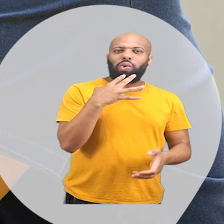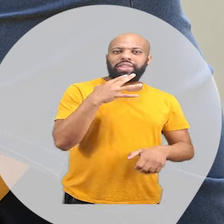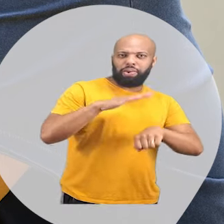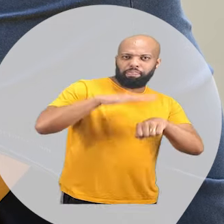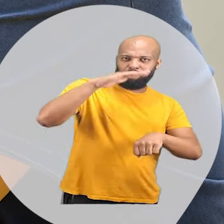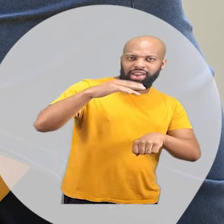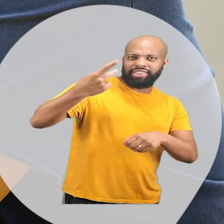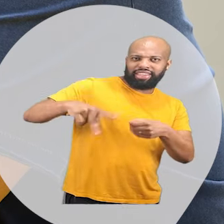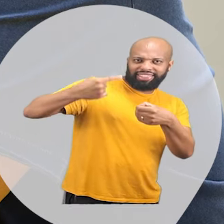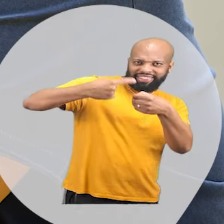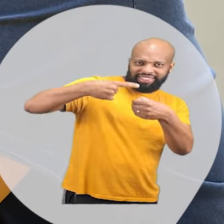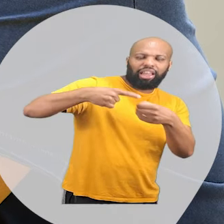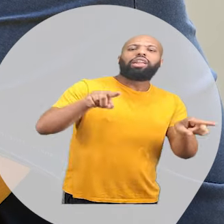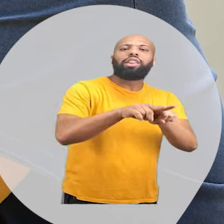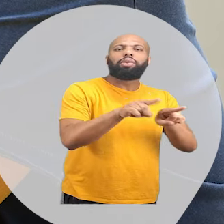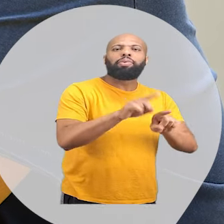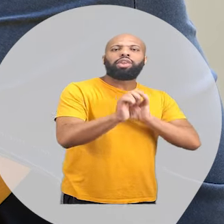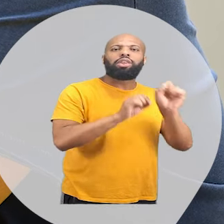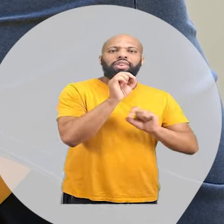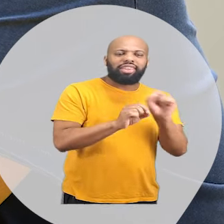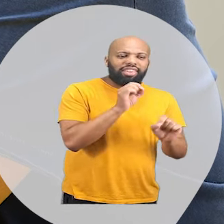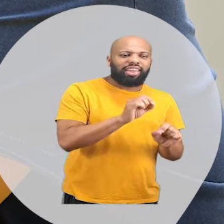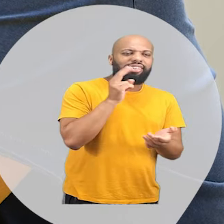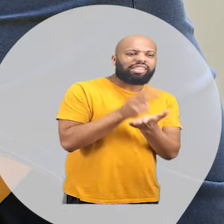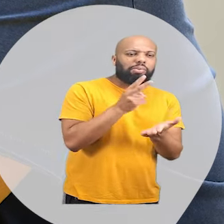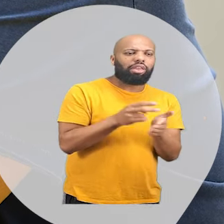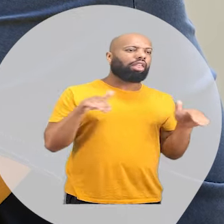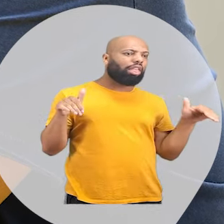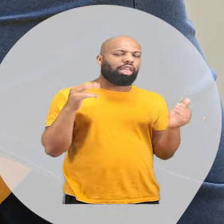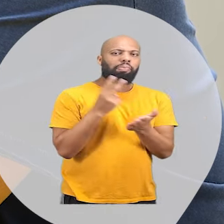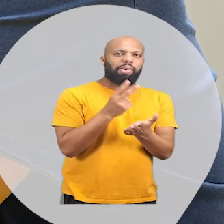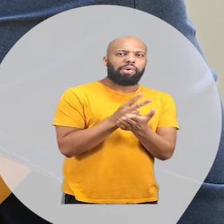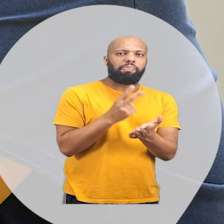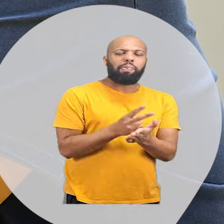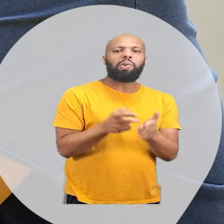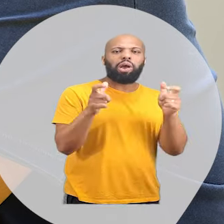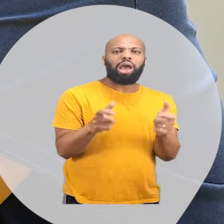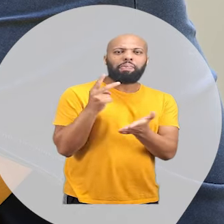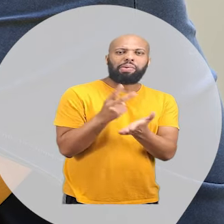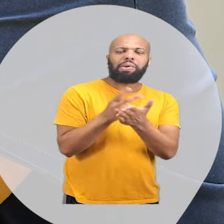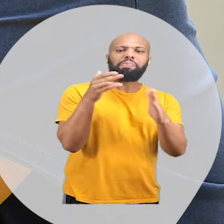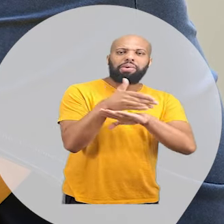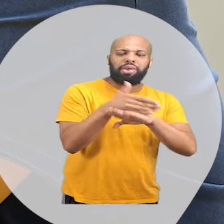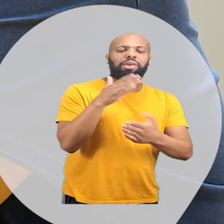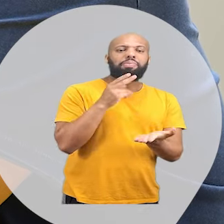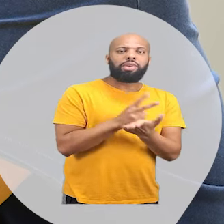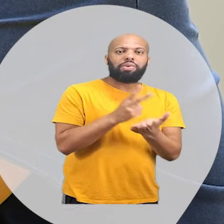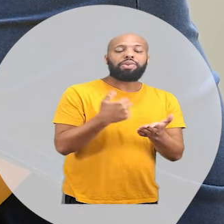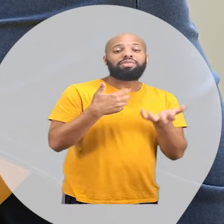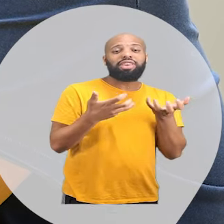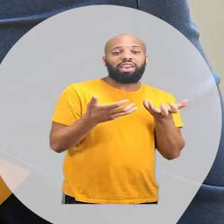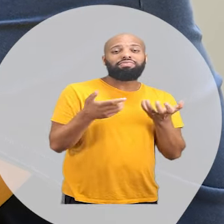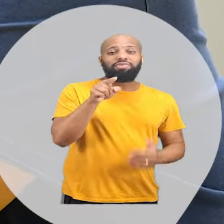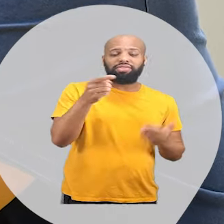querer conhecer um pouco mais a própria felicidade também de sair um pouco da monotonia de ir para os mesmos lugares né então a gente